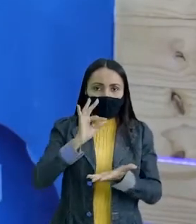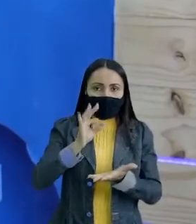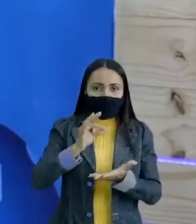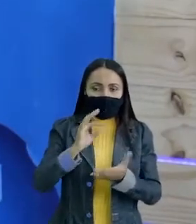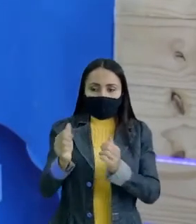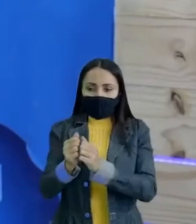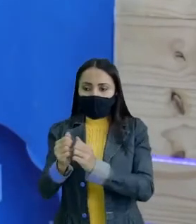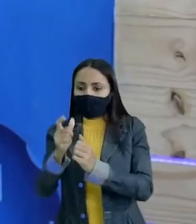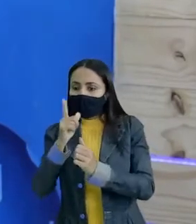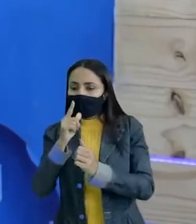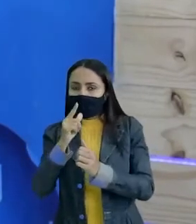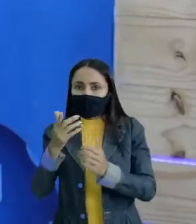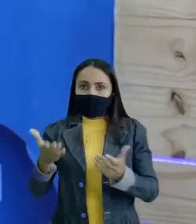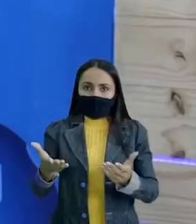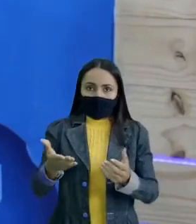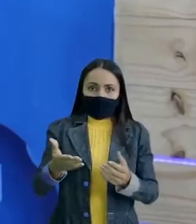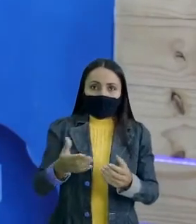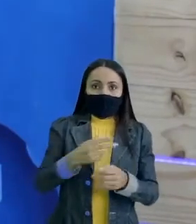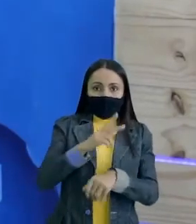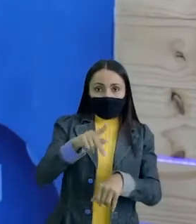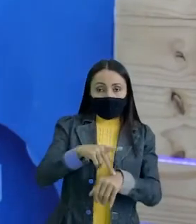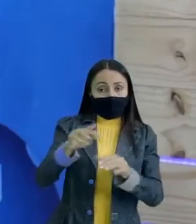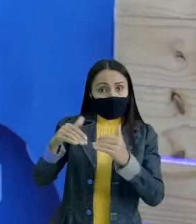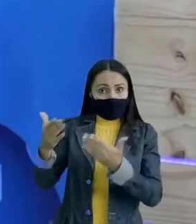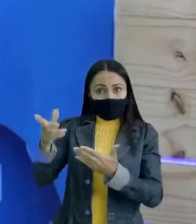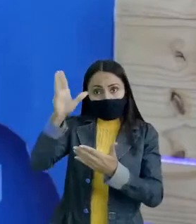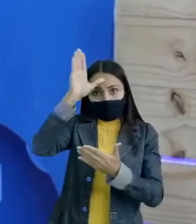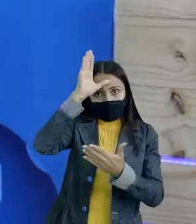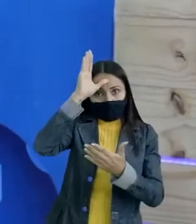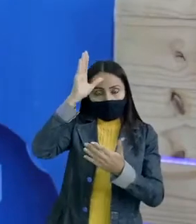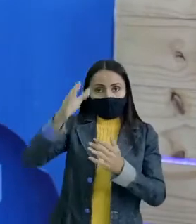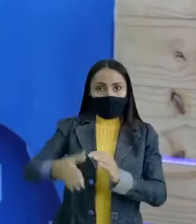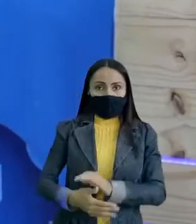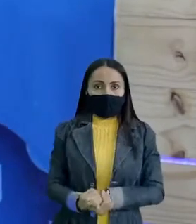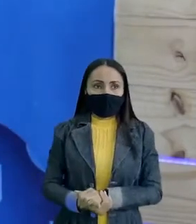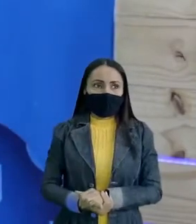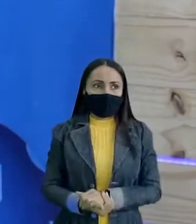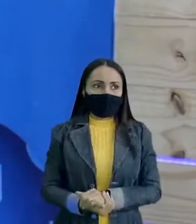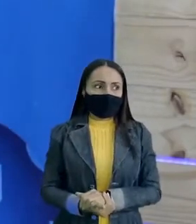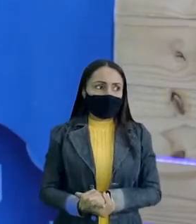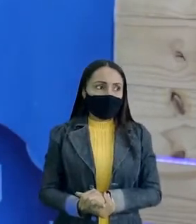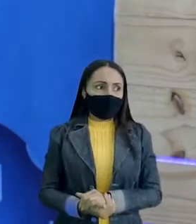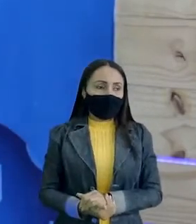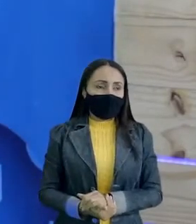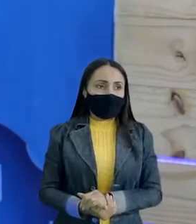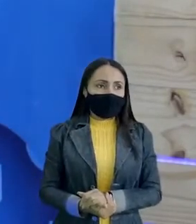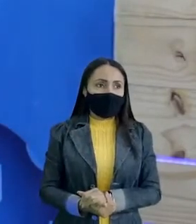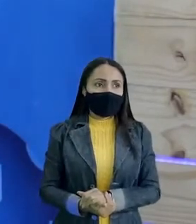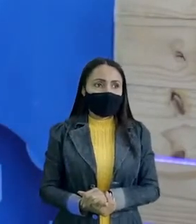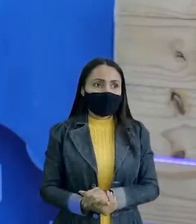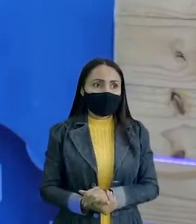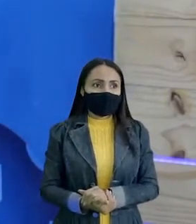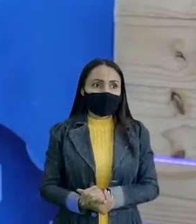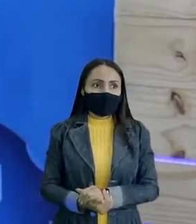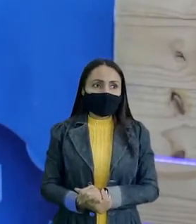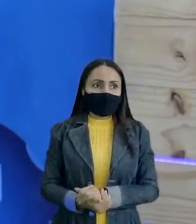aguentar, que é muito forte. A gente aqui também tem hábito, mas já é menos tão forte. Bom?